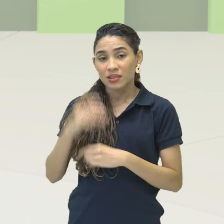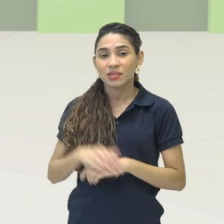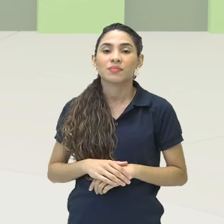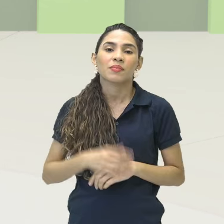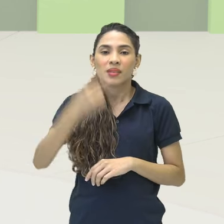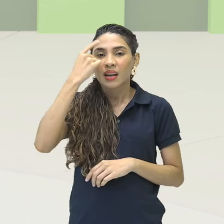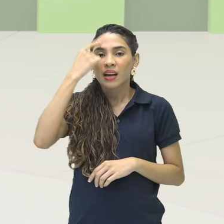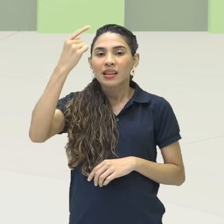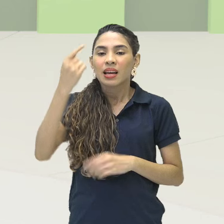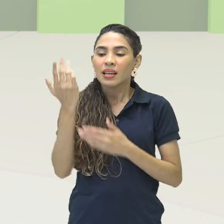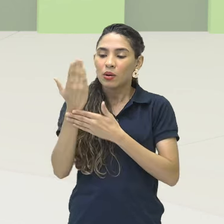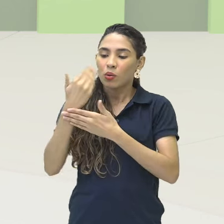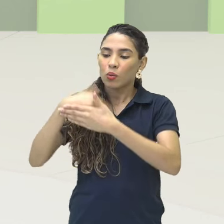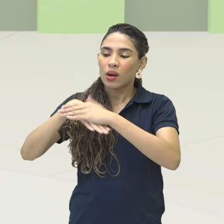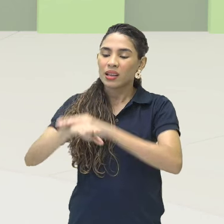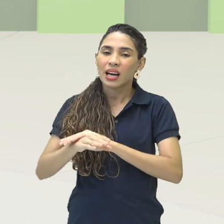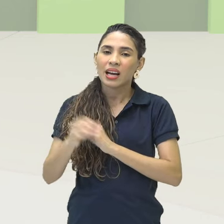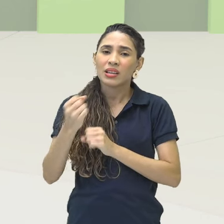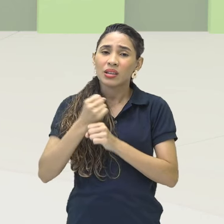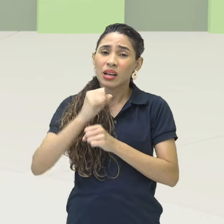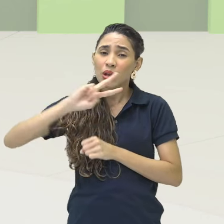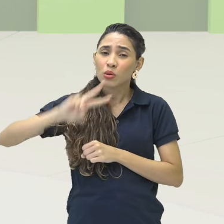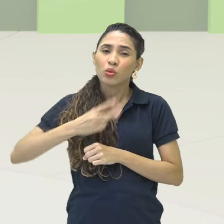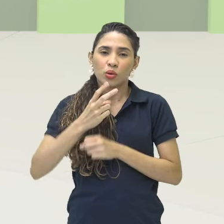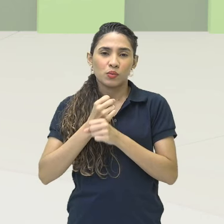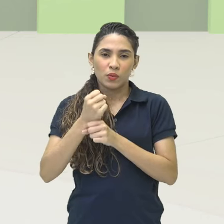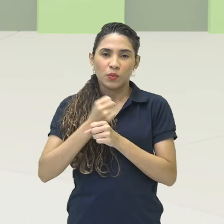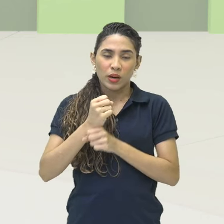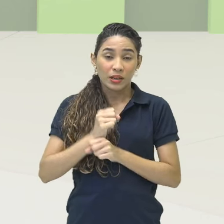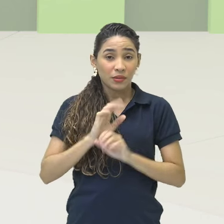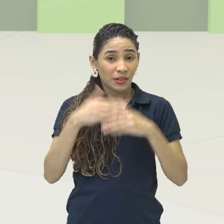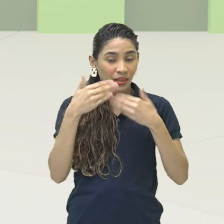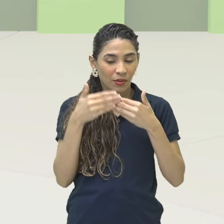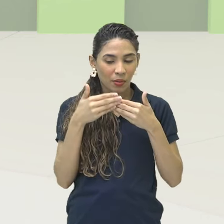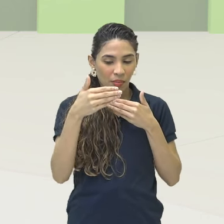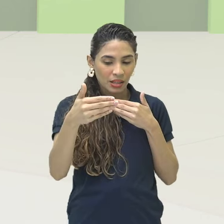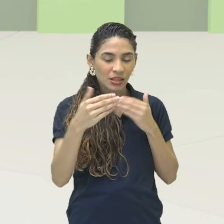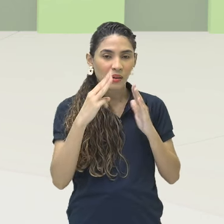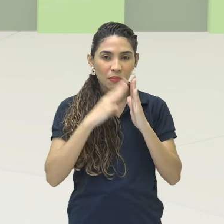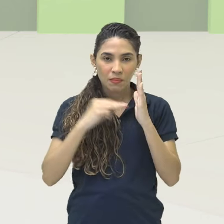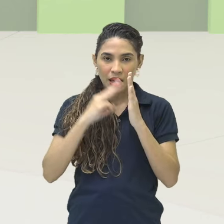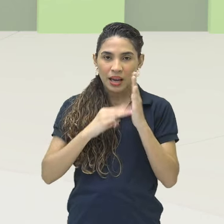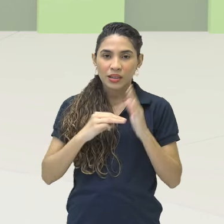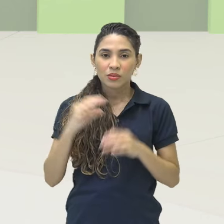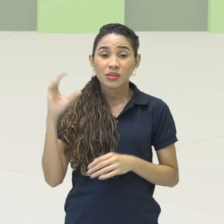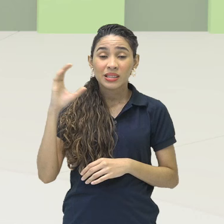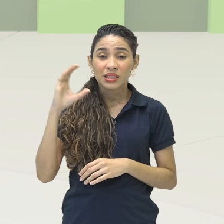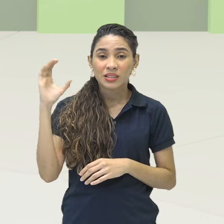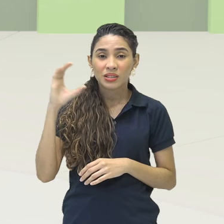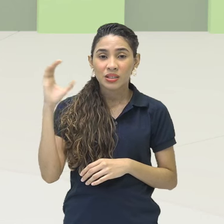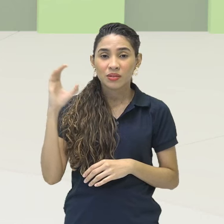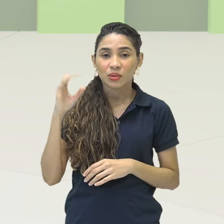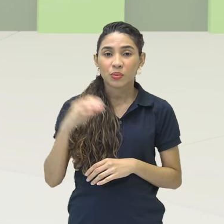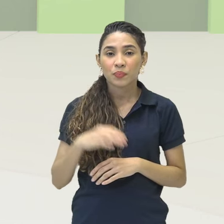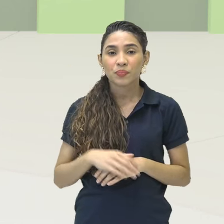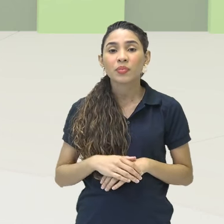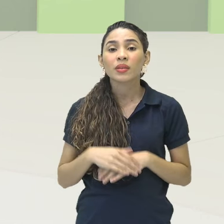essa ideia ficou guardada por mais de 2000 anos. E aí, a partir do método científico,